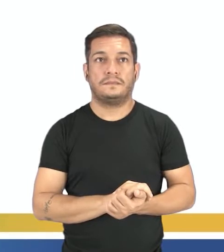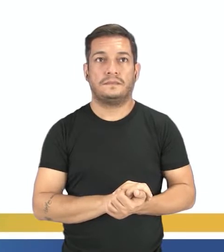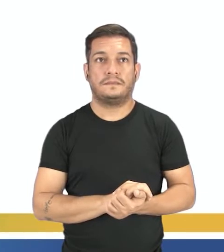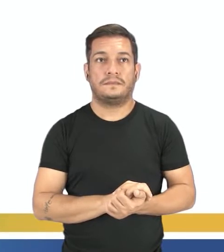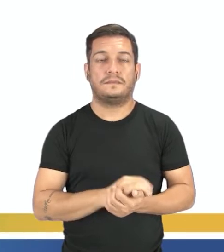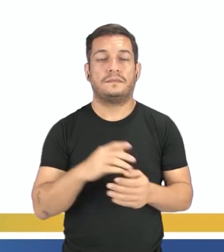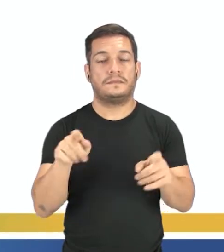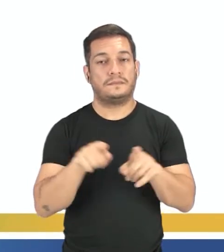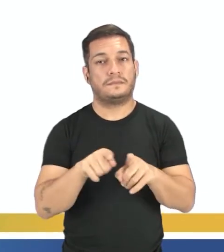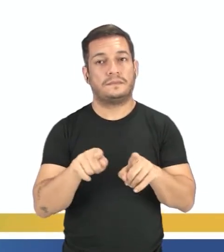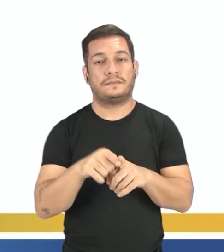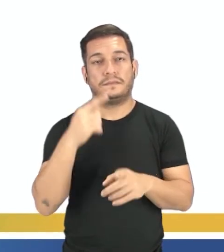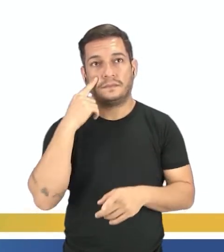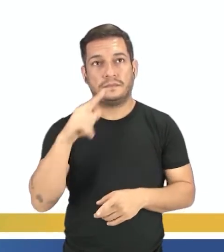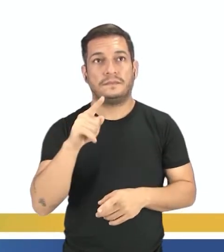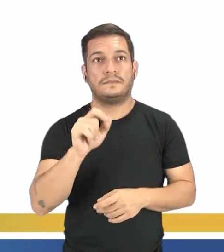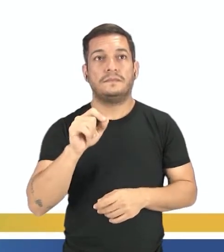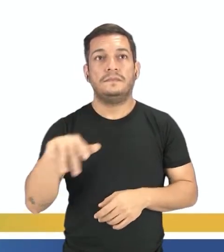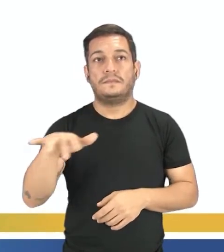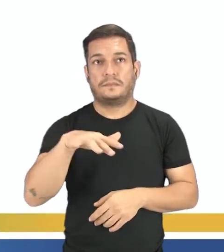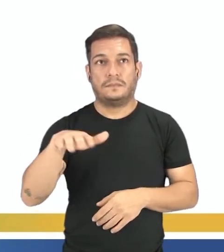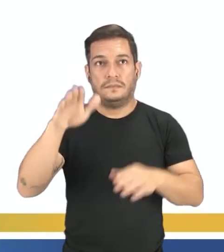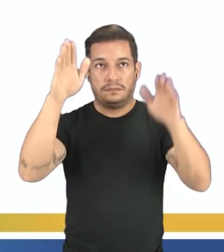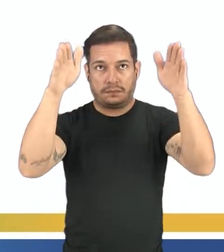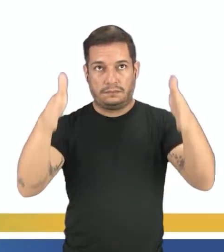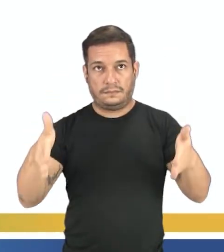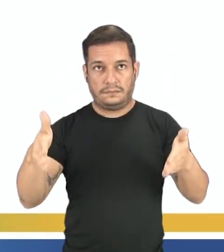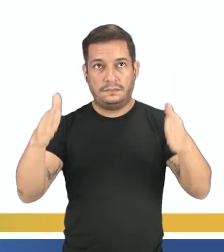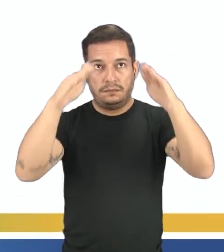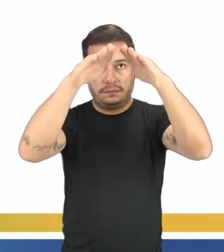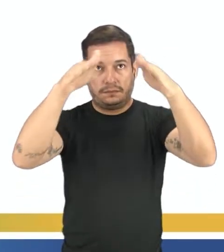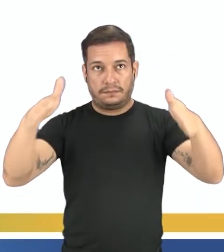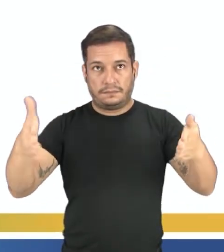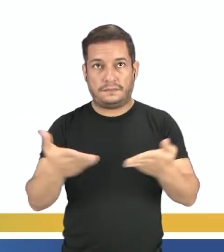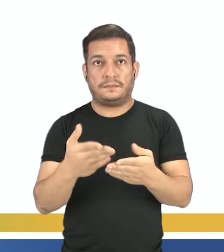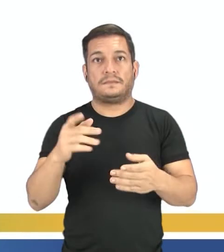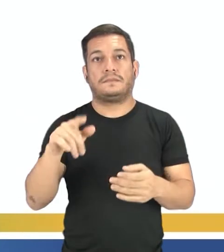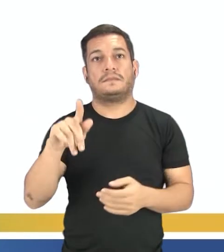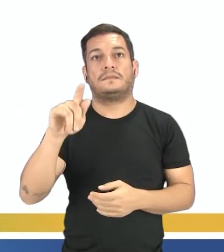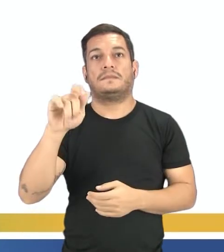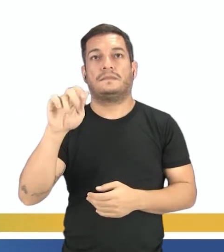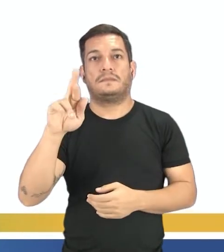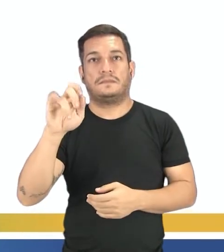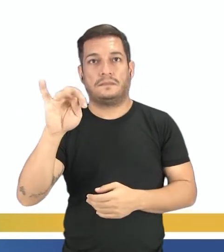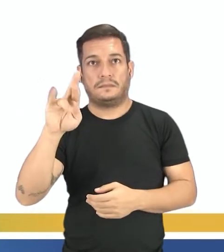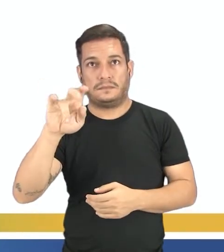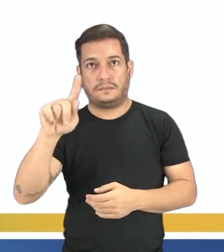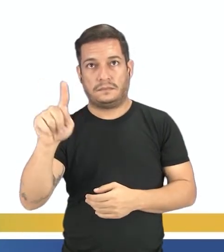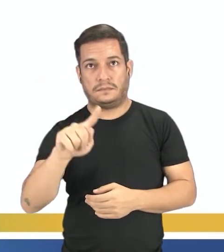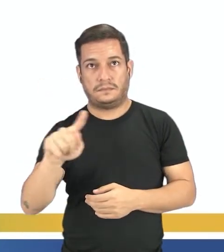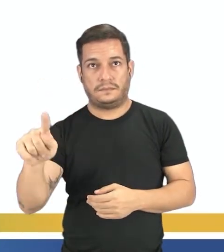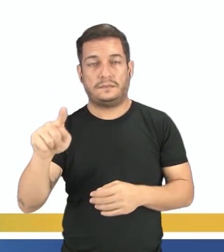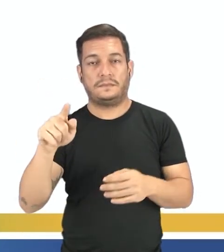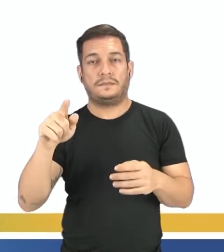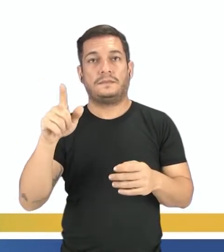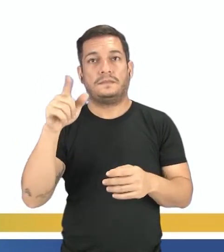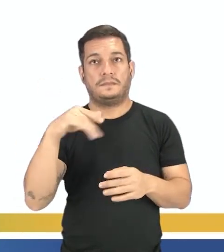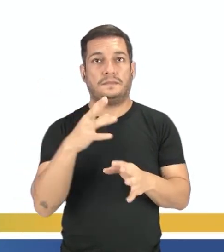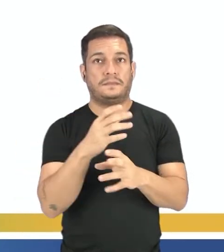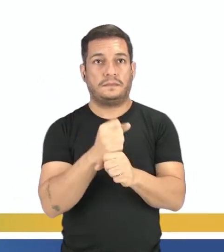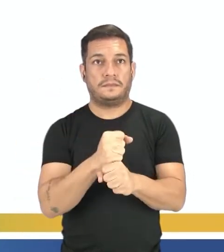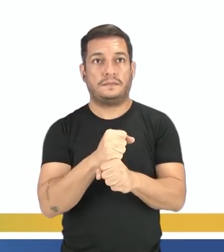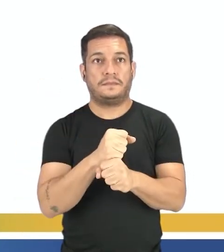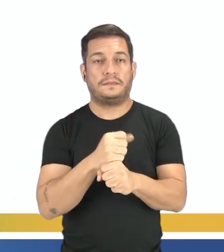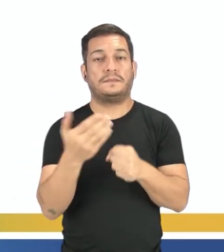Vamos também ver a área lateral, formada pela geratriz do cone, a área lateral calculada através